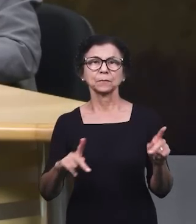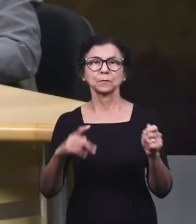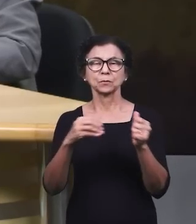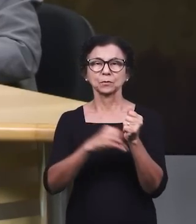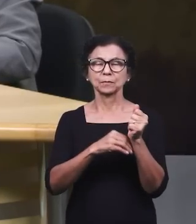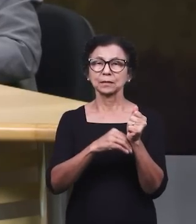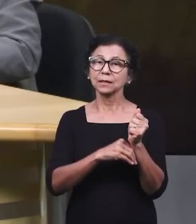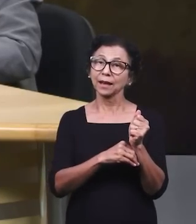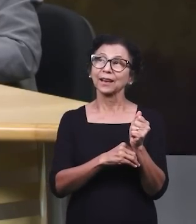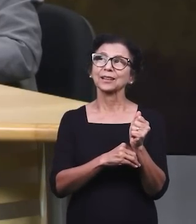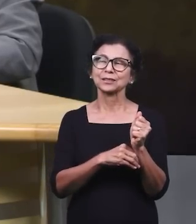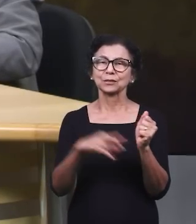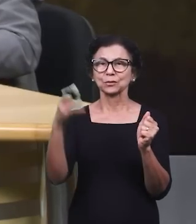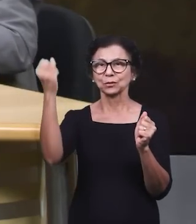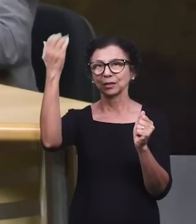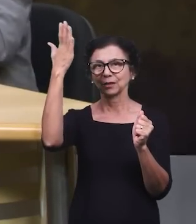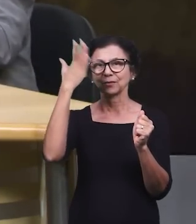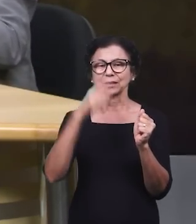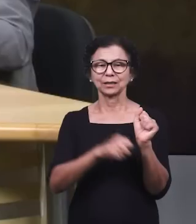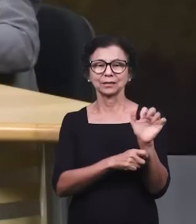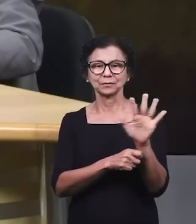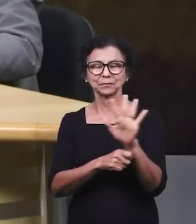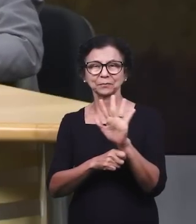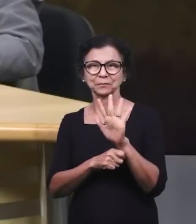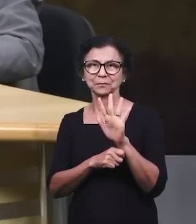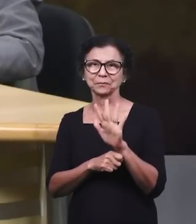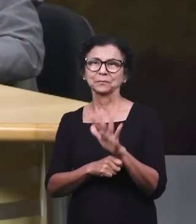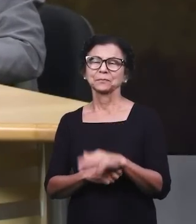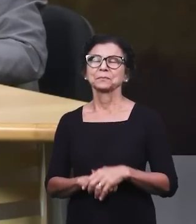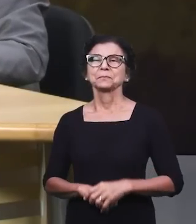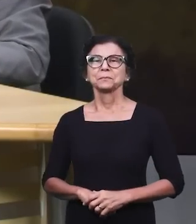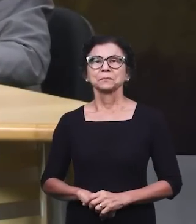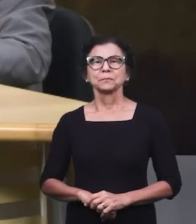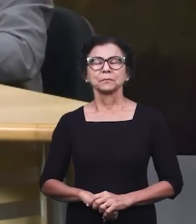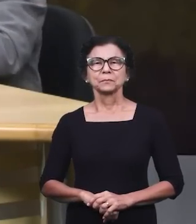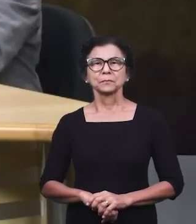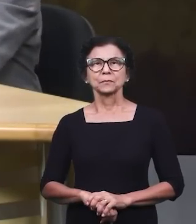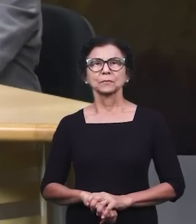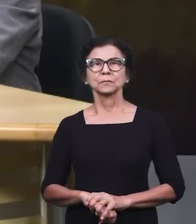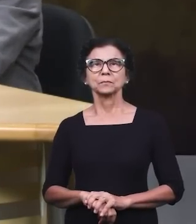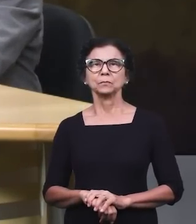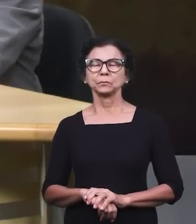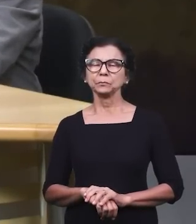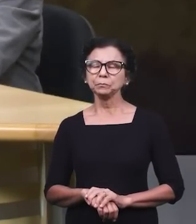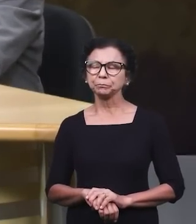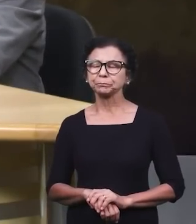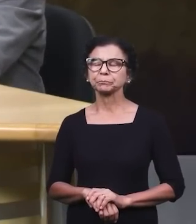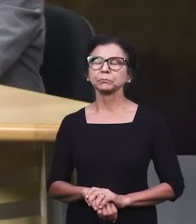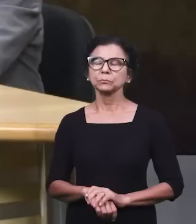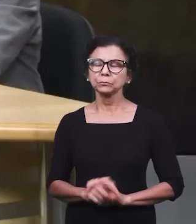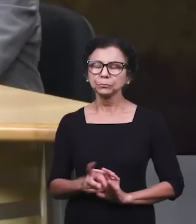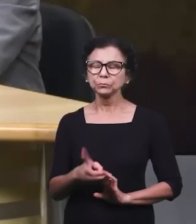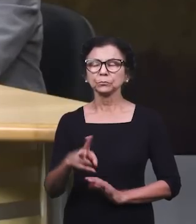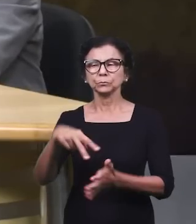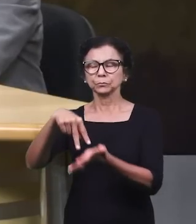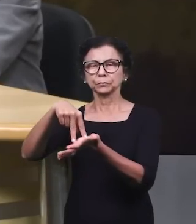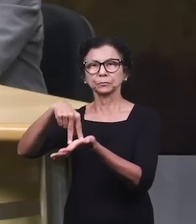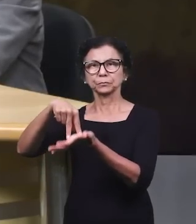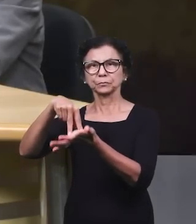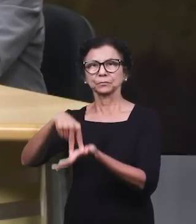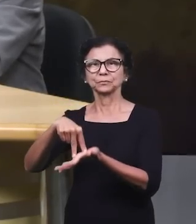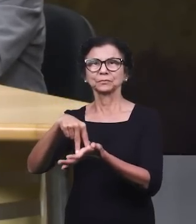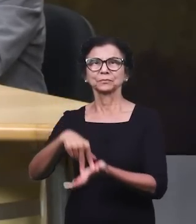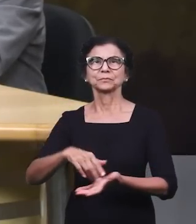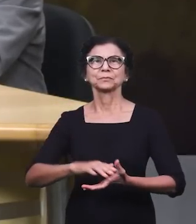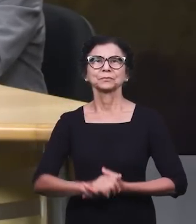não vai ocultar. A quem está disposto a viver o seu projeto. Quem está disposto a viver o projeto, a rejeitar o que tiver pela frente, mas continuar firme, não